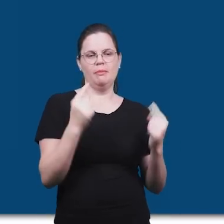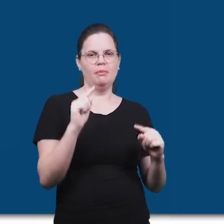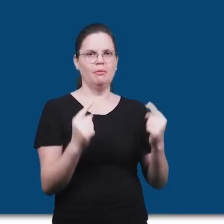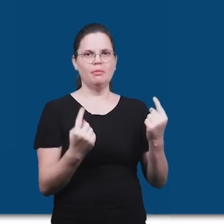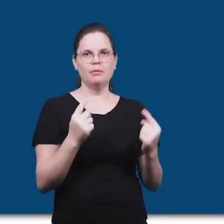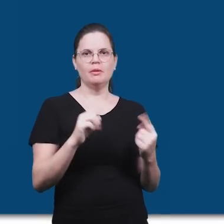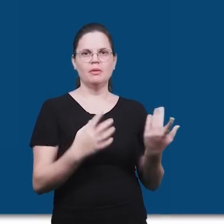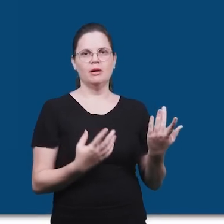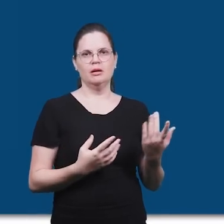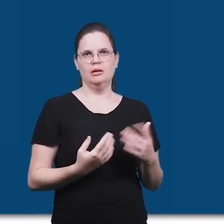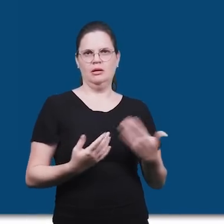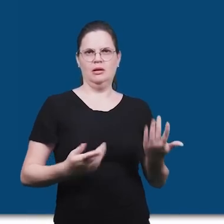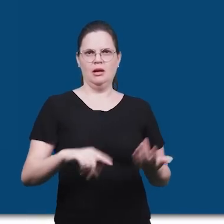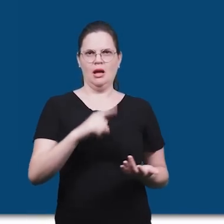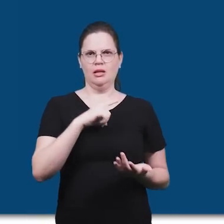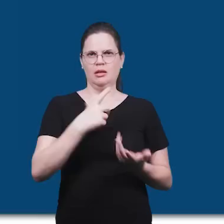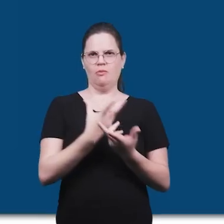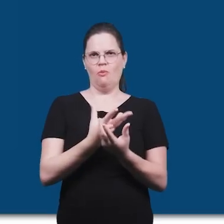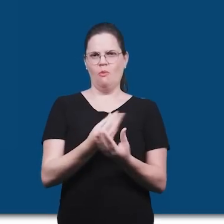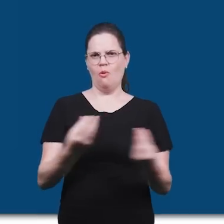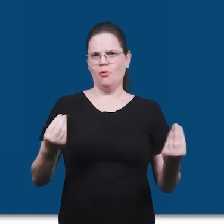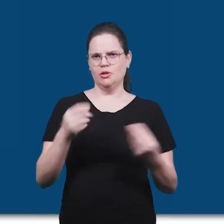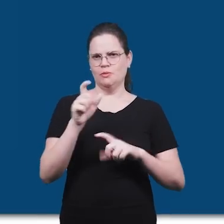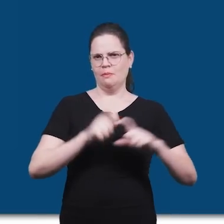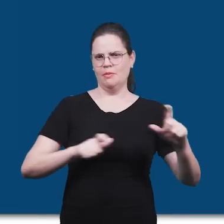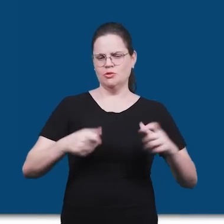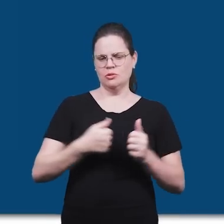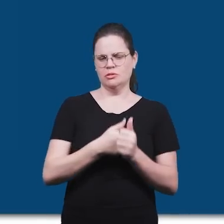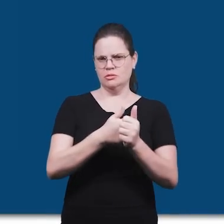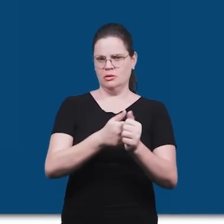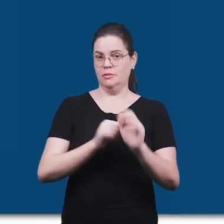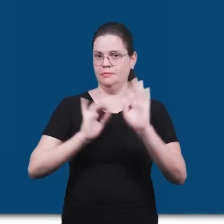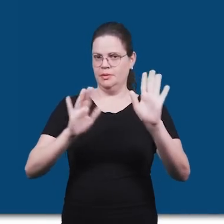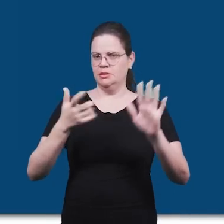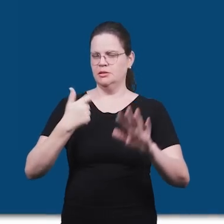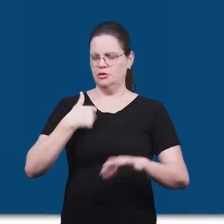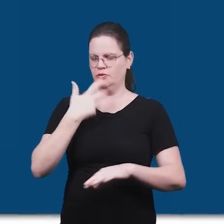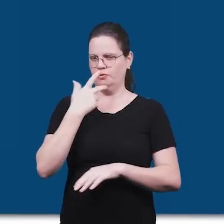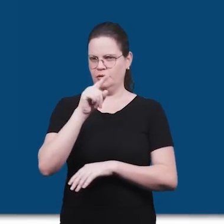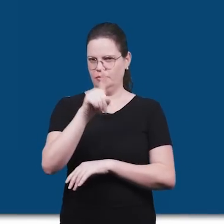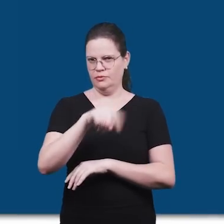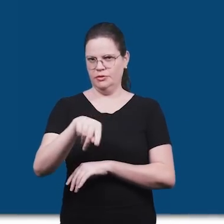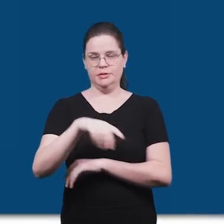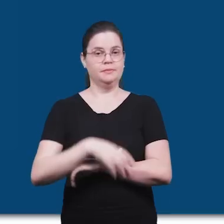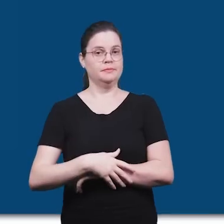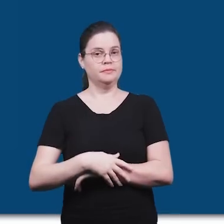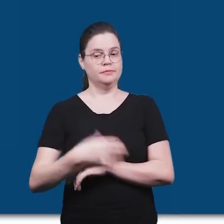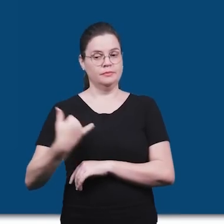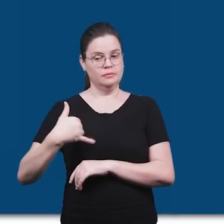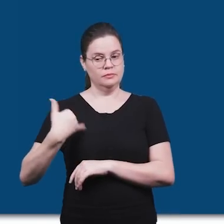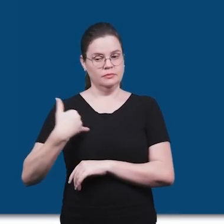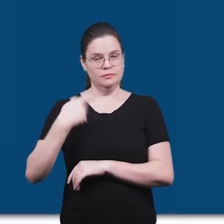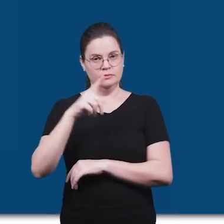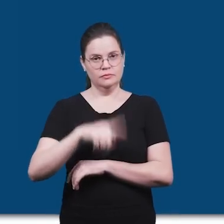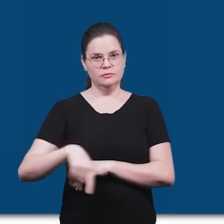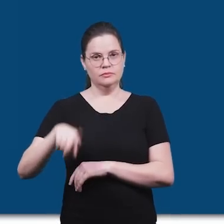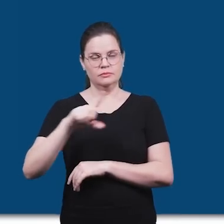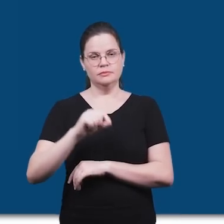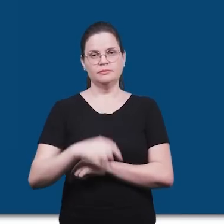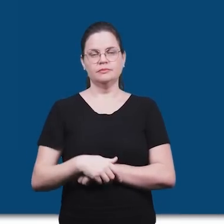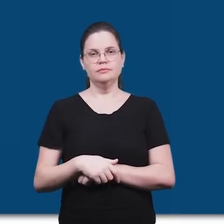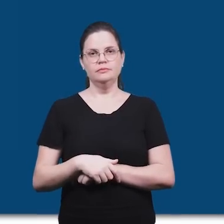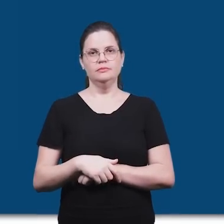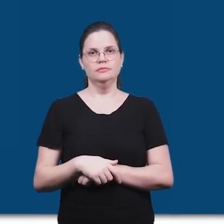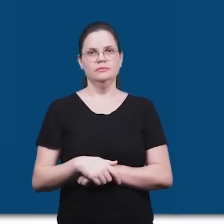web. Aí tem um monte de seguidor, mas deixa eu tia falar uma coisa para vocês, ó. Na idade de vocês,